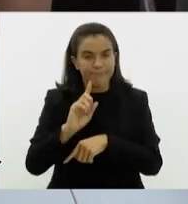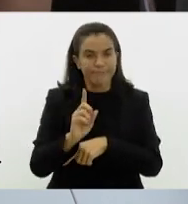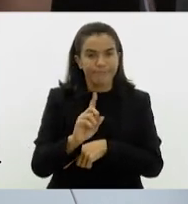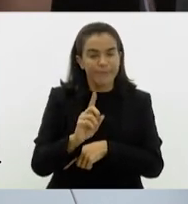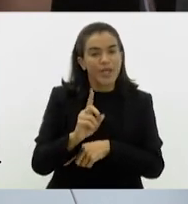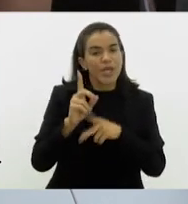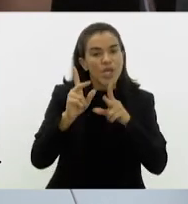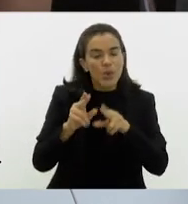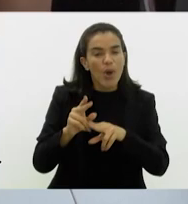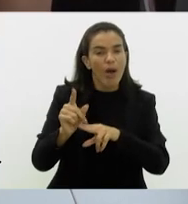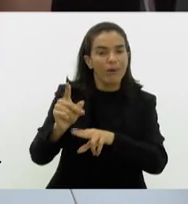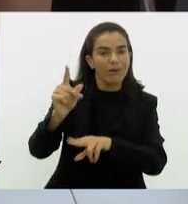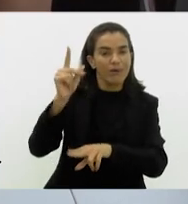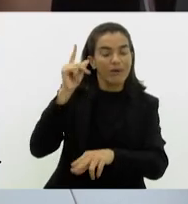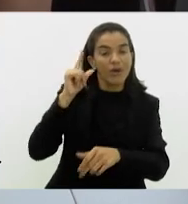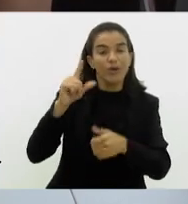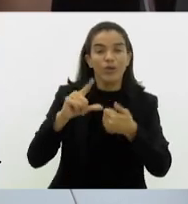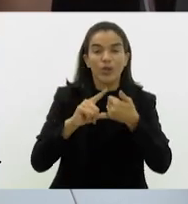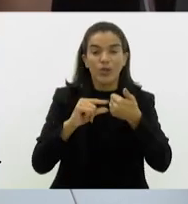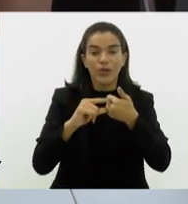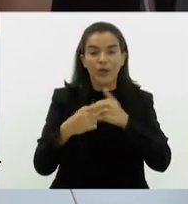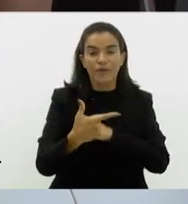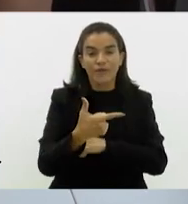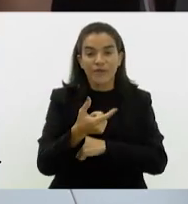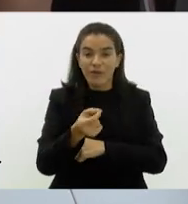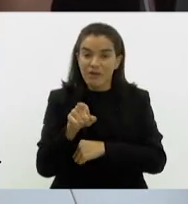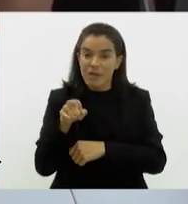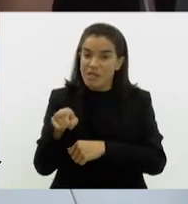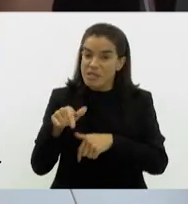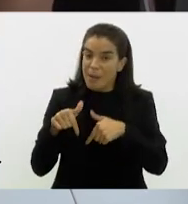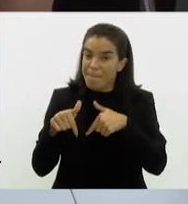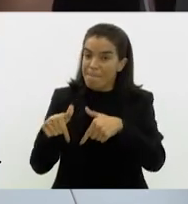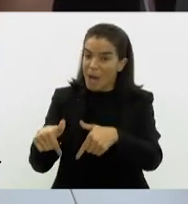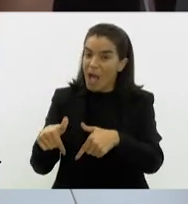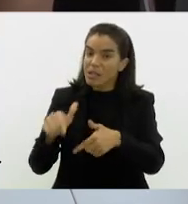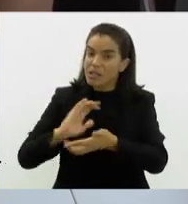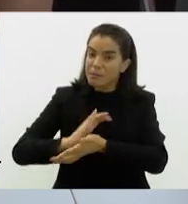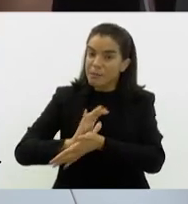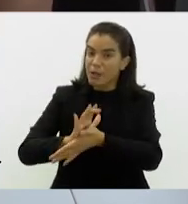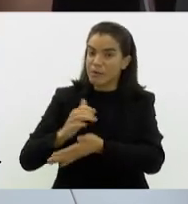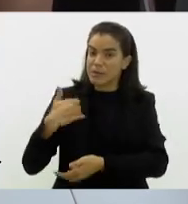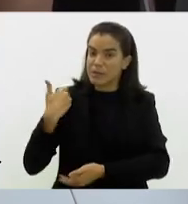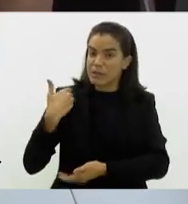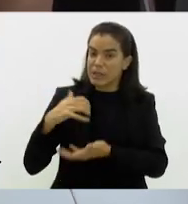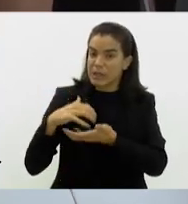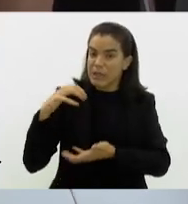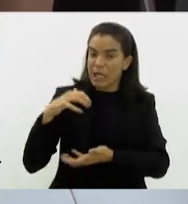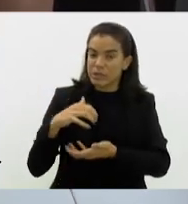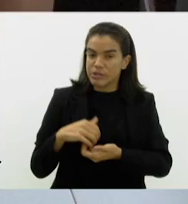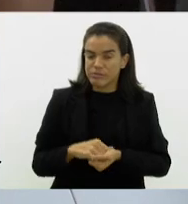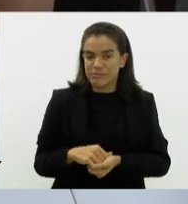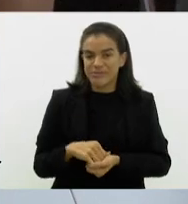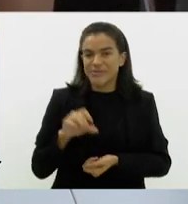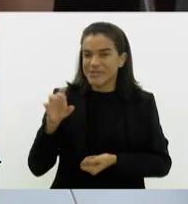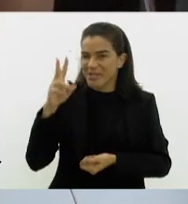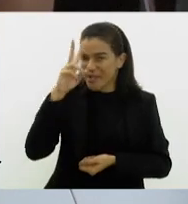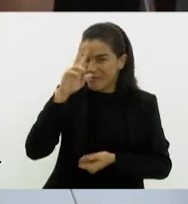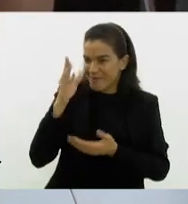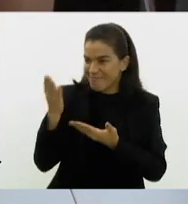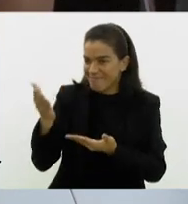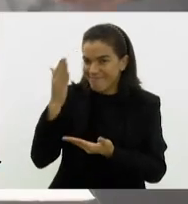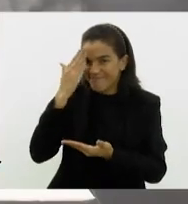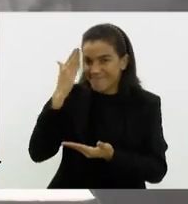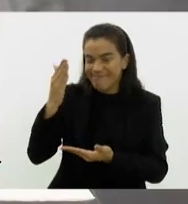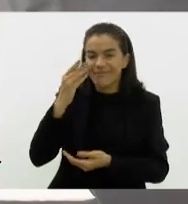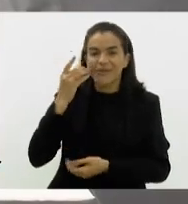na época do Código 20, porque isso é prática de etarismo, pô. Perfeito. É só lembrando a intervenção de Vossa Excelência. Mas essa